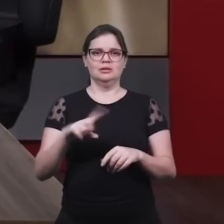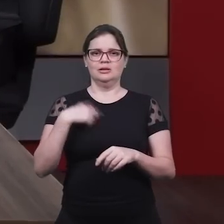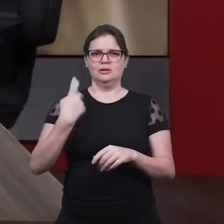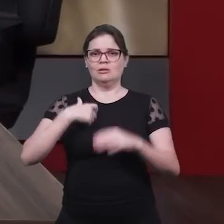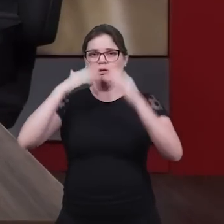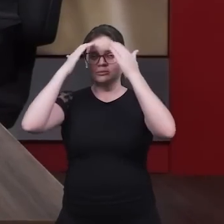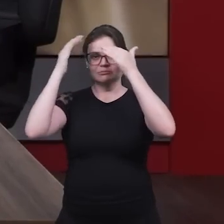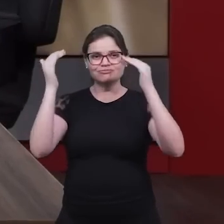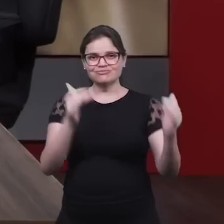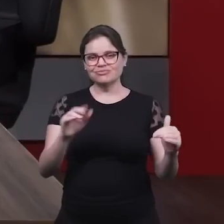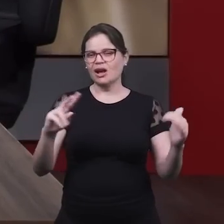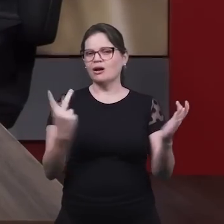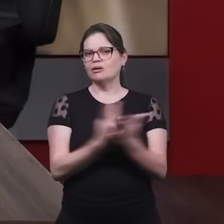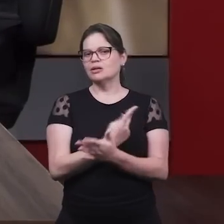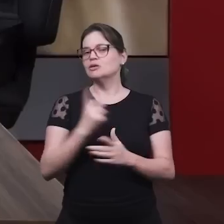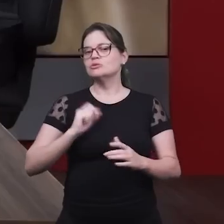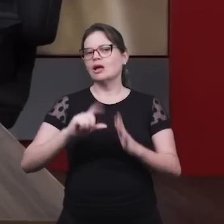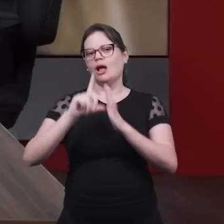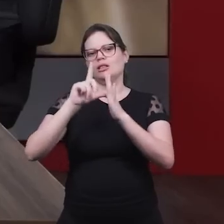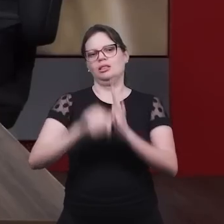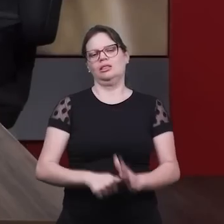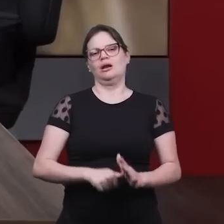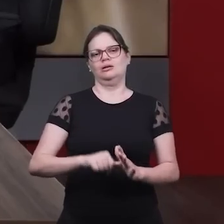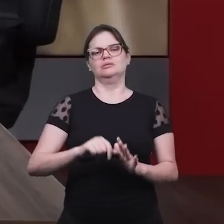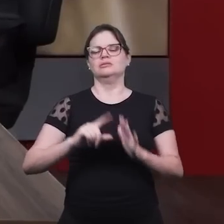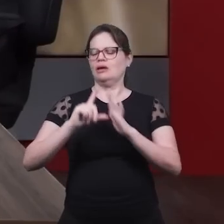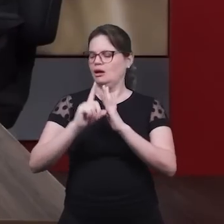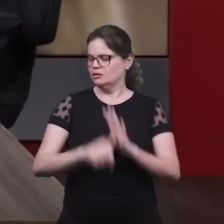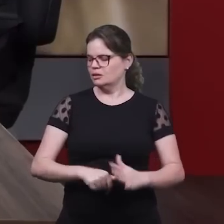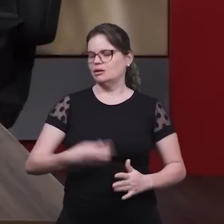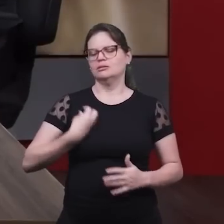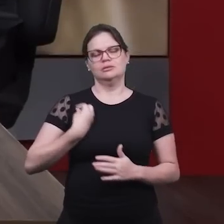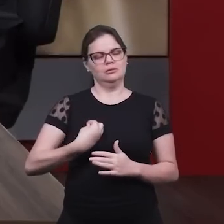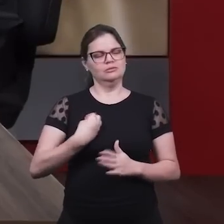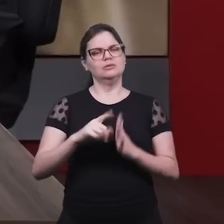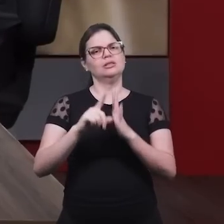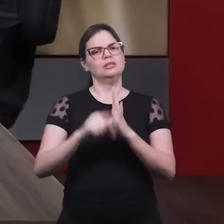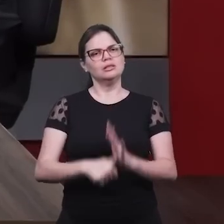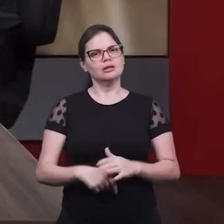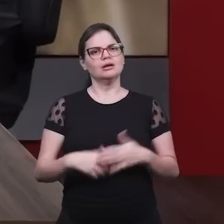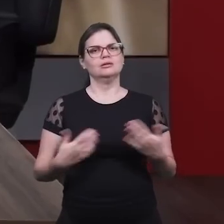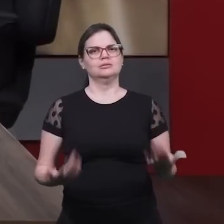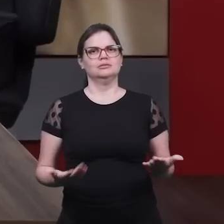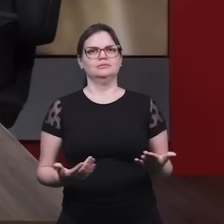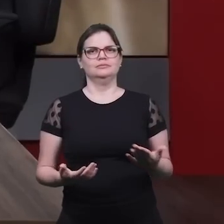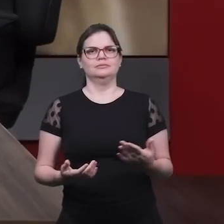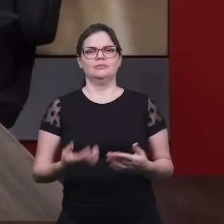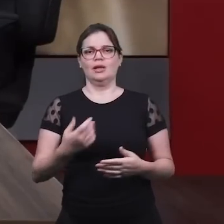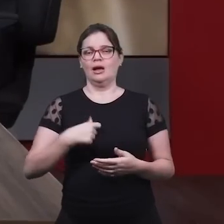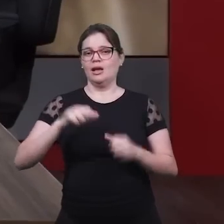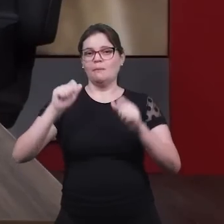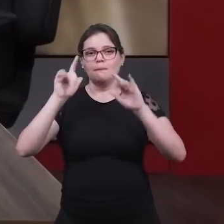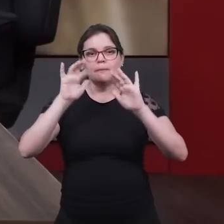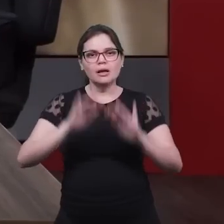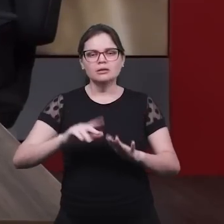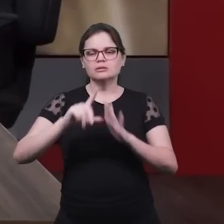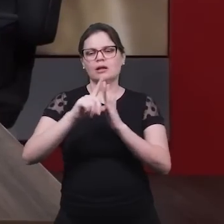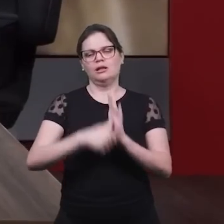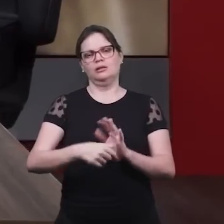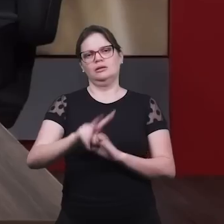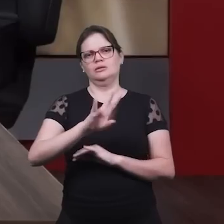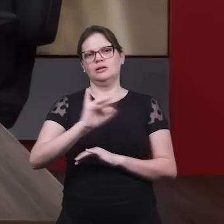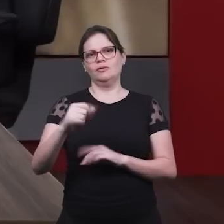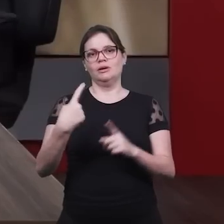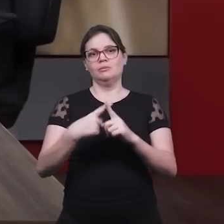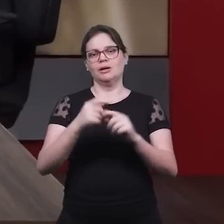uma atitude errada, uma situação errada, atrasa a bênção por uma desobediência. Um desvio atrasa a bênção, né? A bênção da